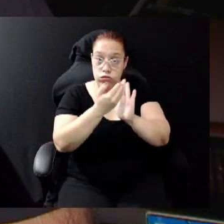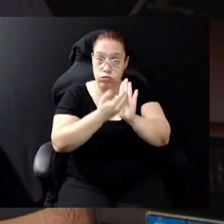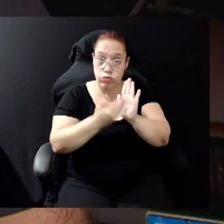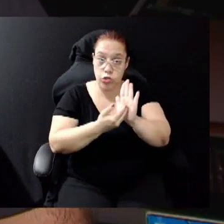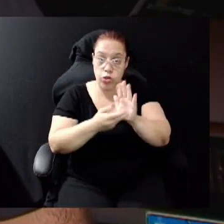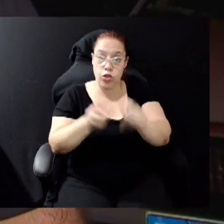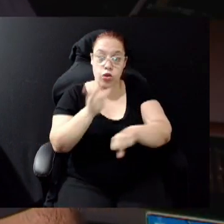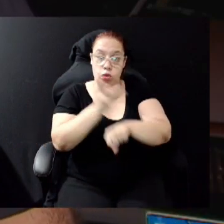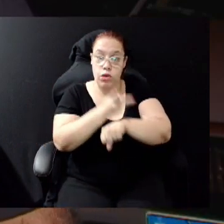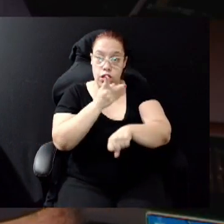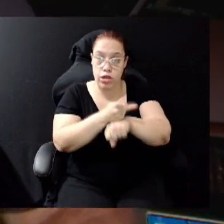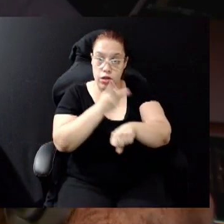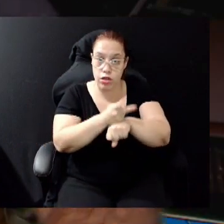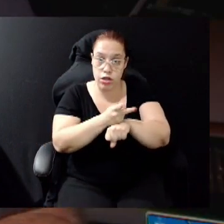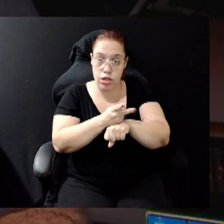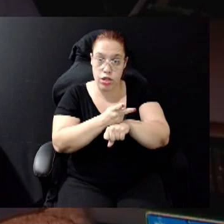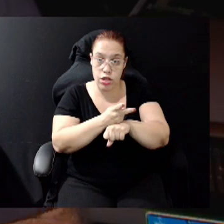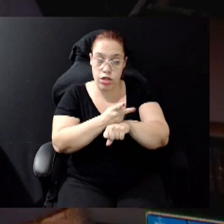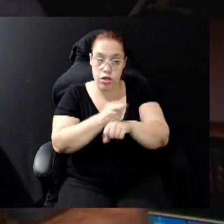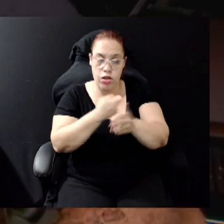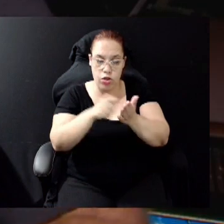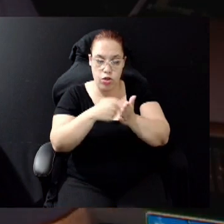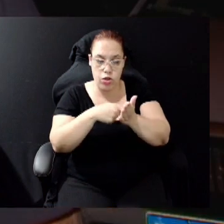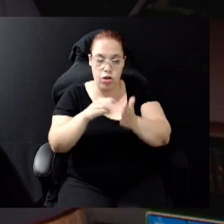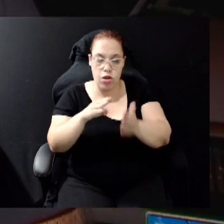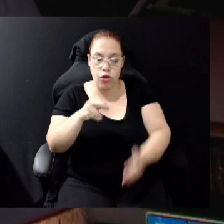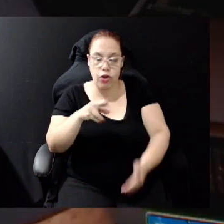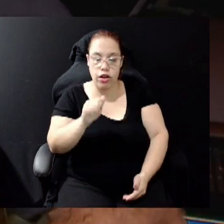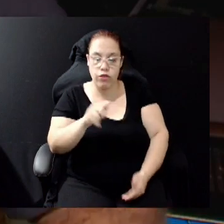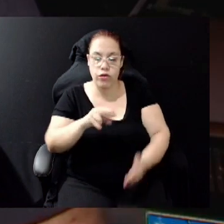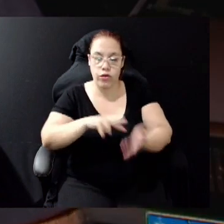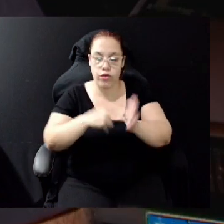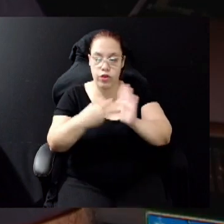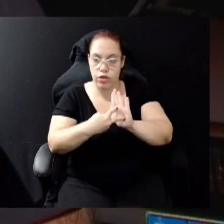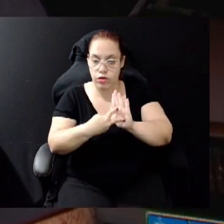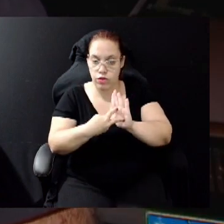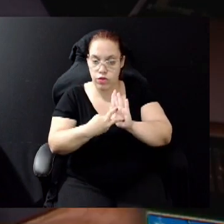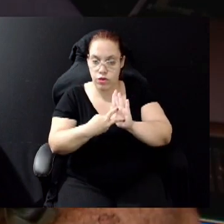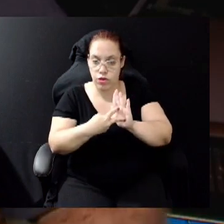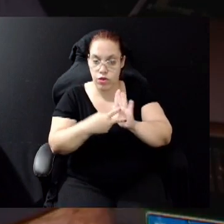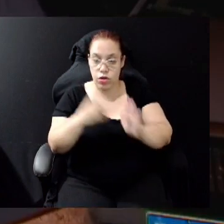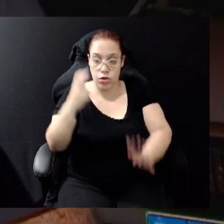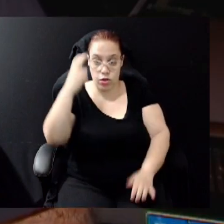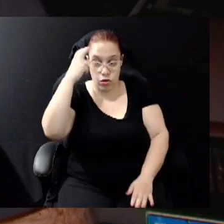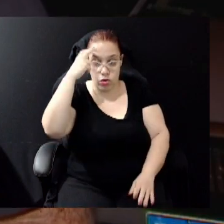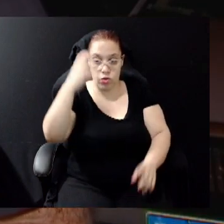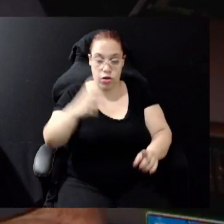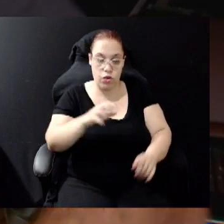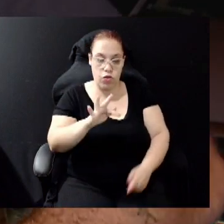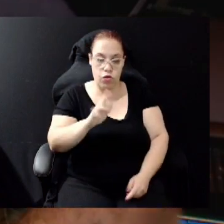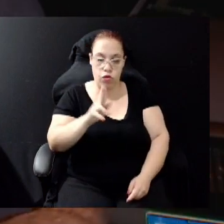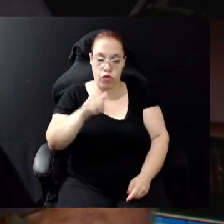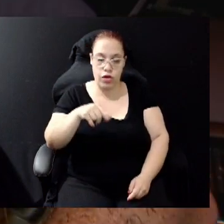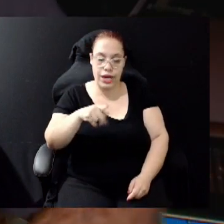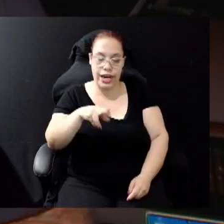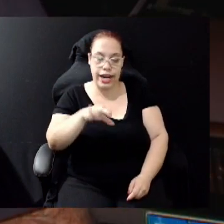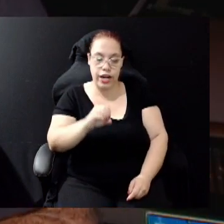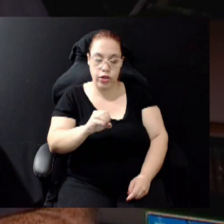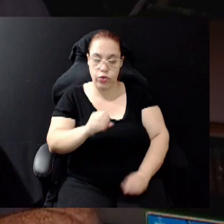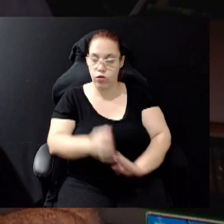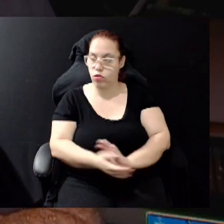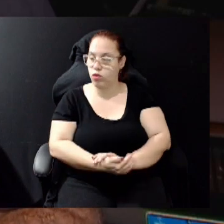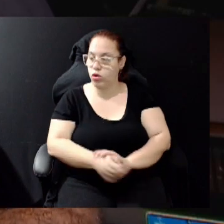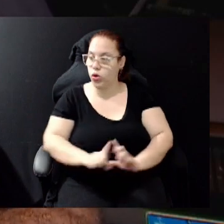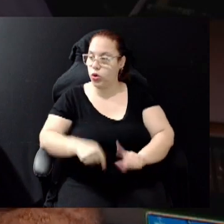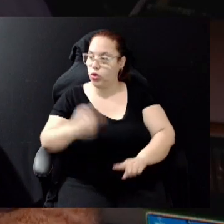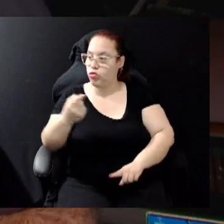patrimônio, de biografias, de tudo que significa o patrimônio cultural funerário da cidade, que ultrapassa a ideia